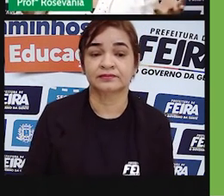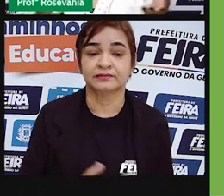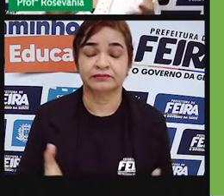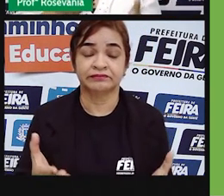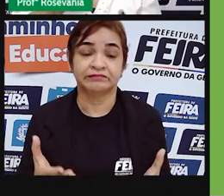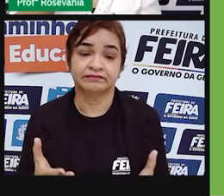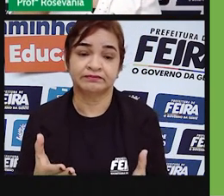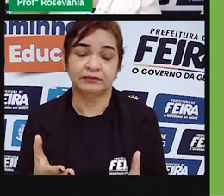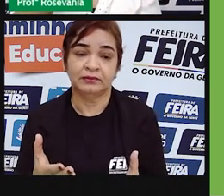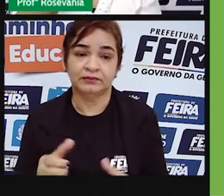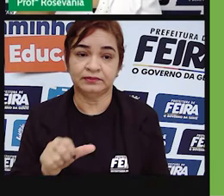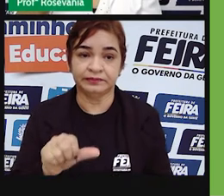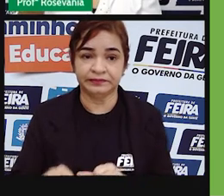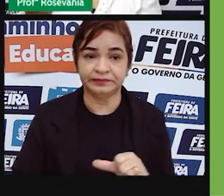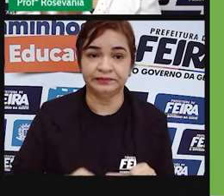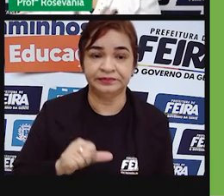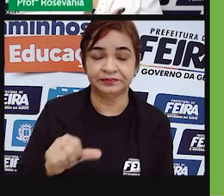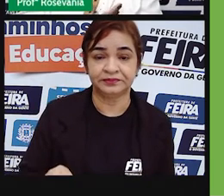sabe